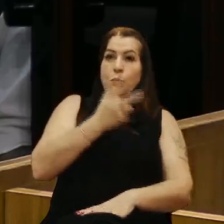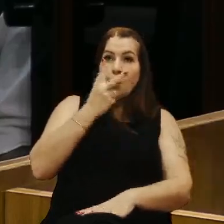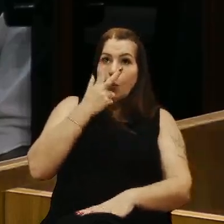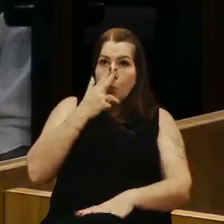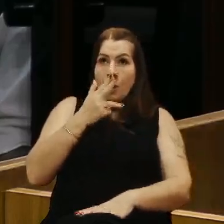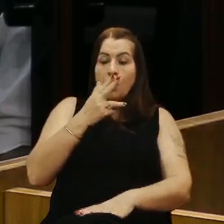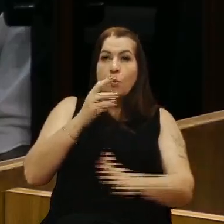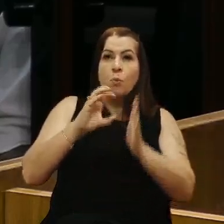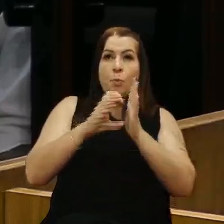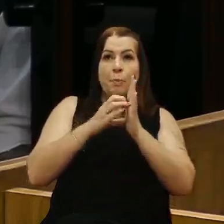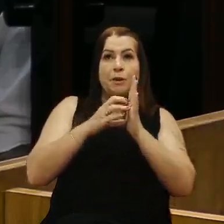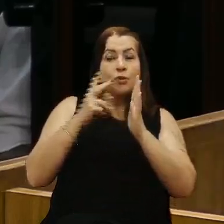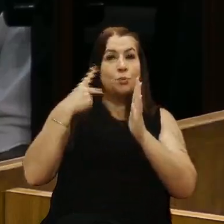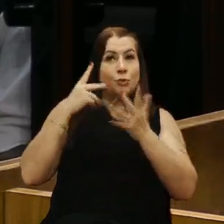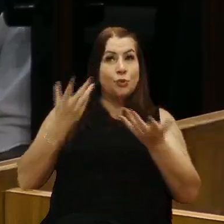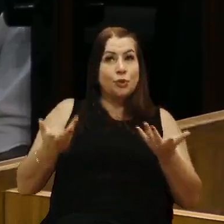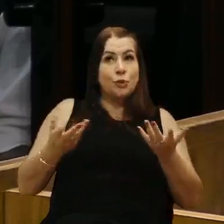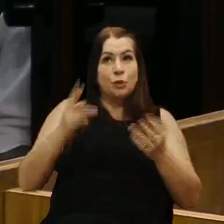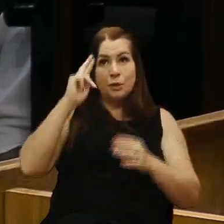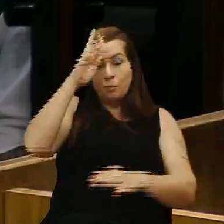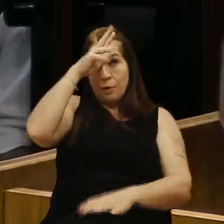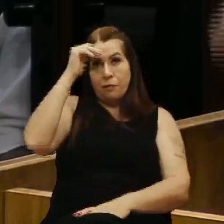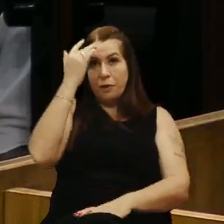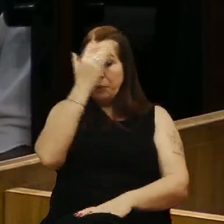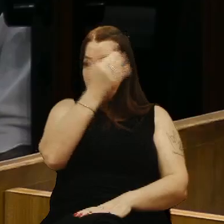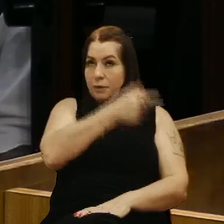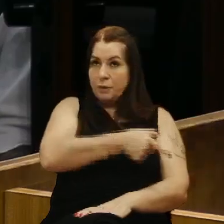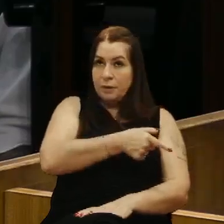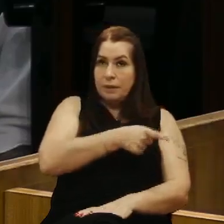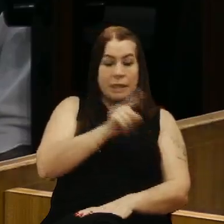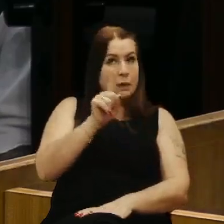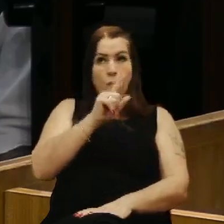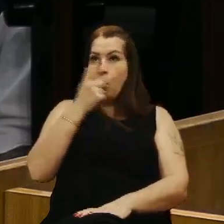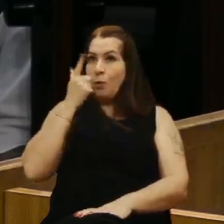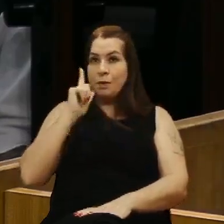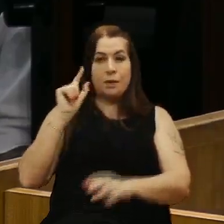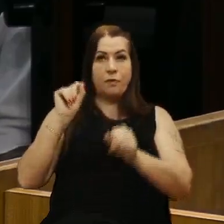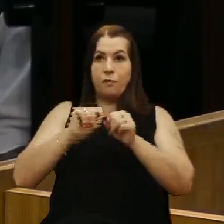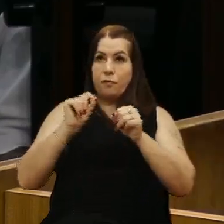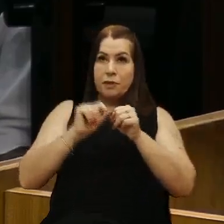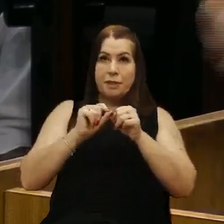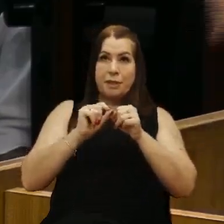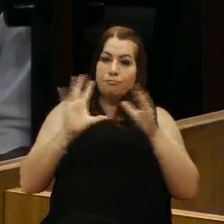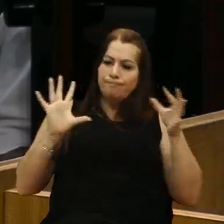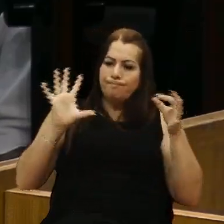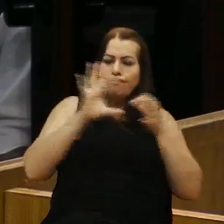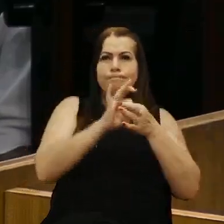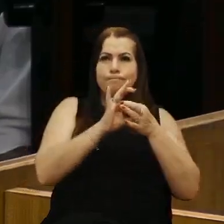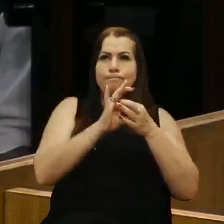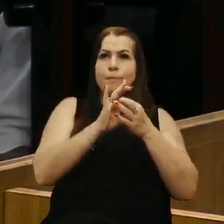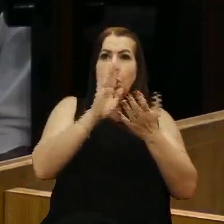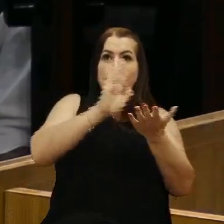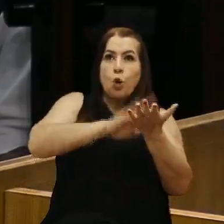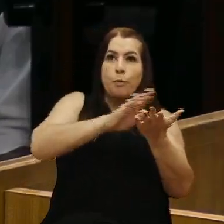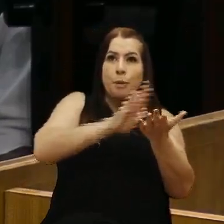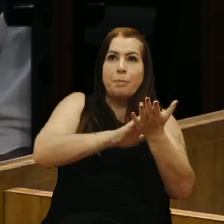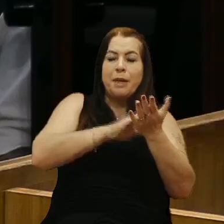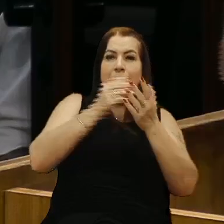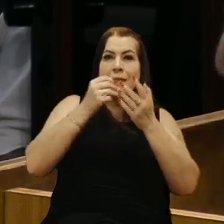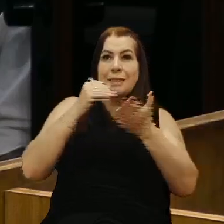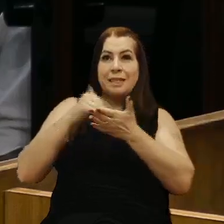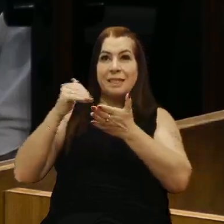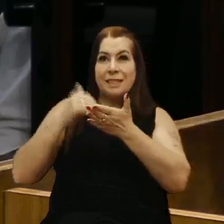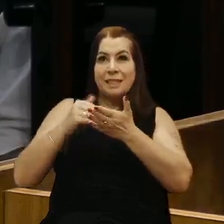mesmo partido. E se o prefeito Adiló não consegue fazer uma ligação e cobrar a